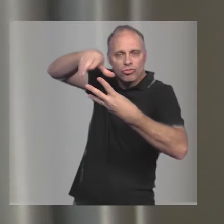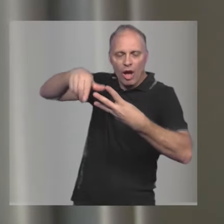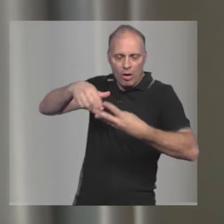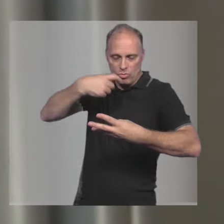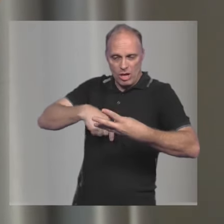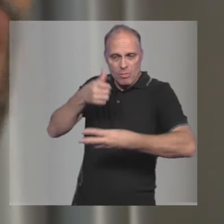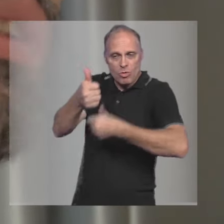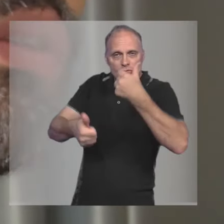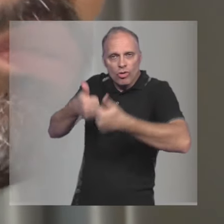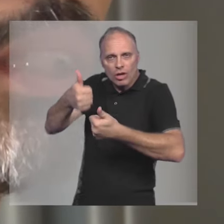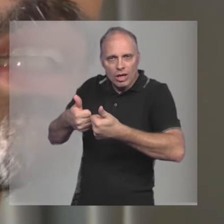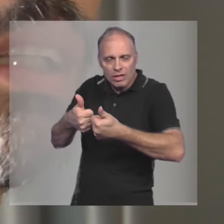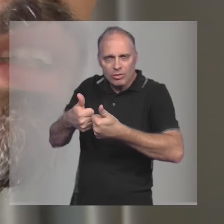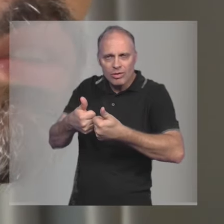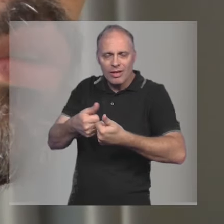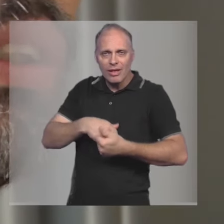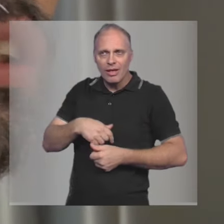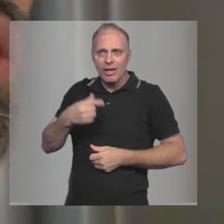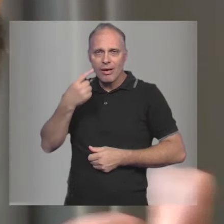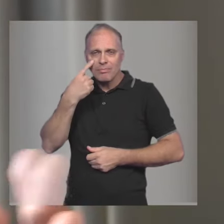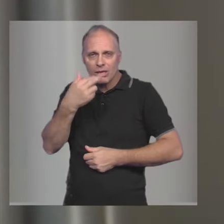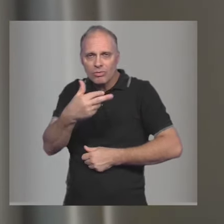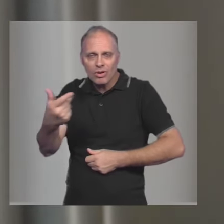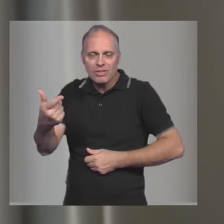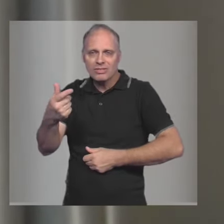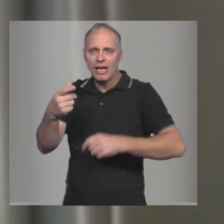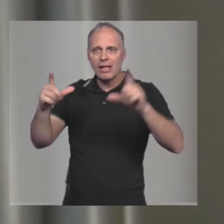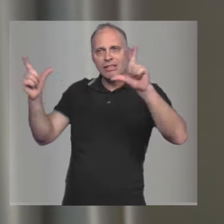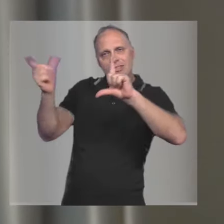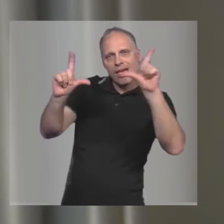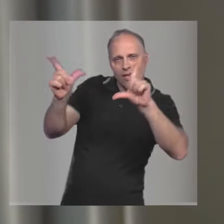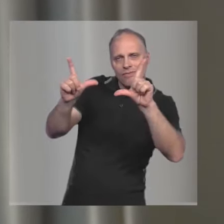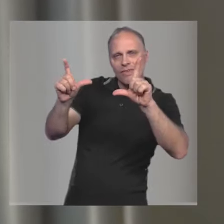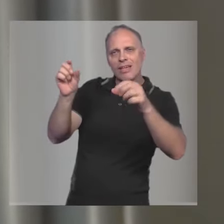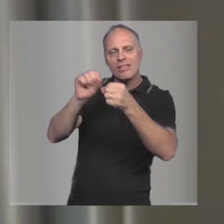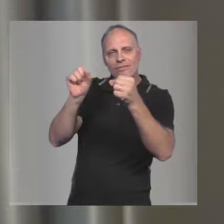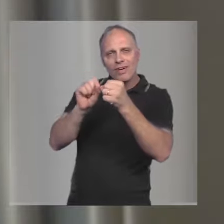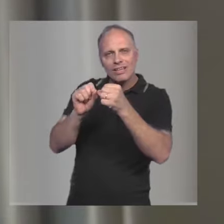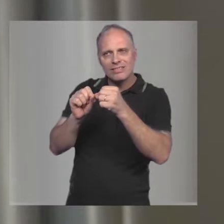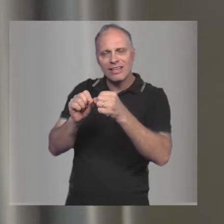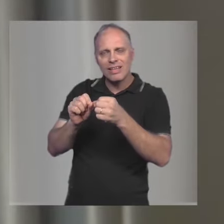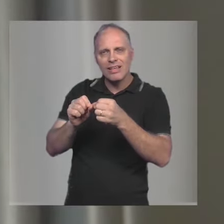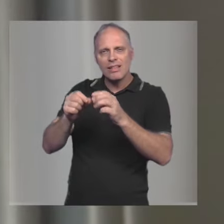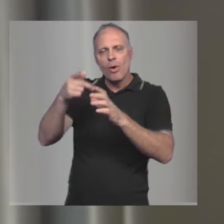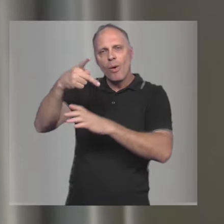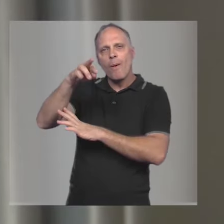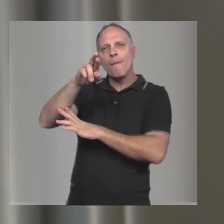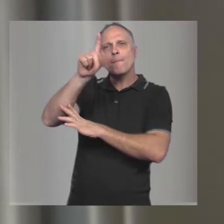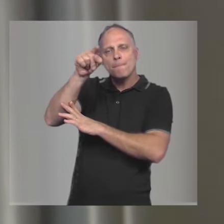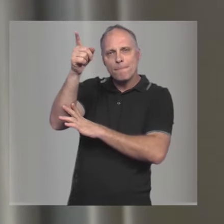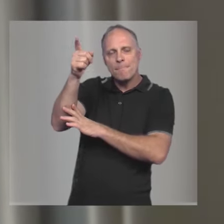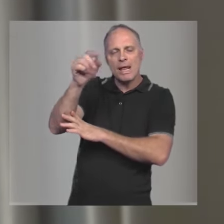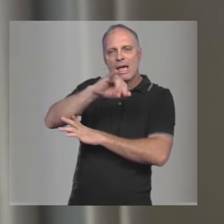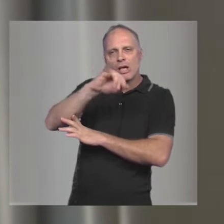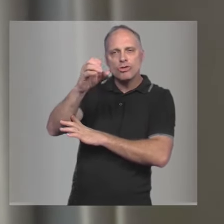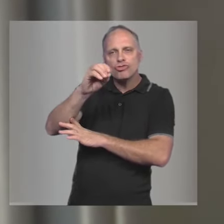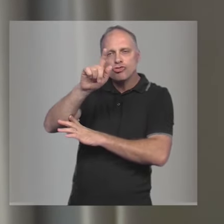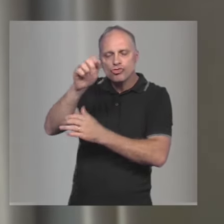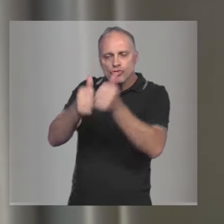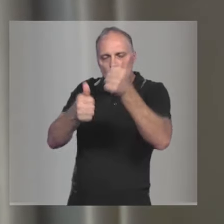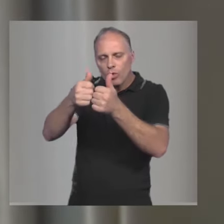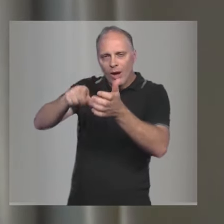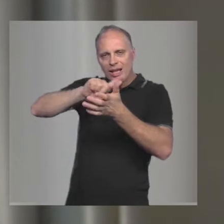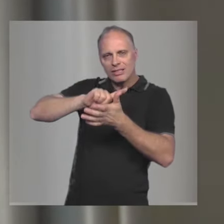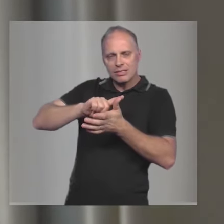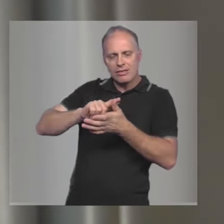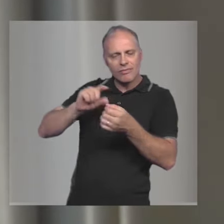eu sou uma das atrações de um programa de televisão, naquele programa pré-jogo ali que eles estão fazendo o esquenta pro